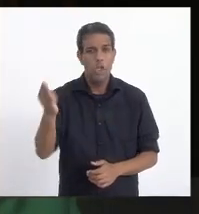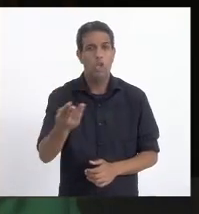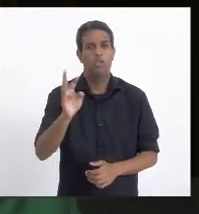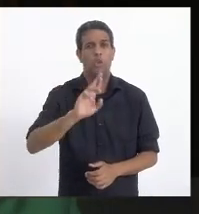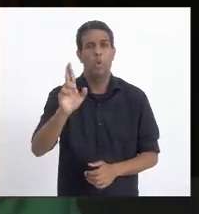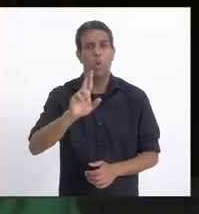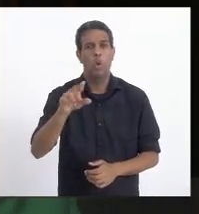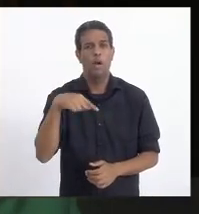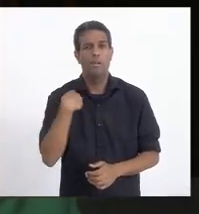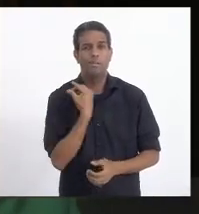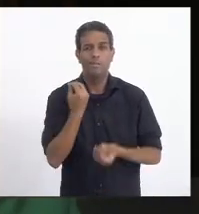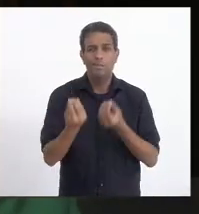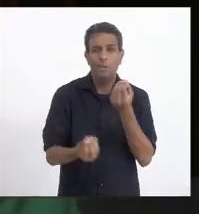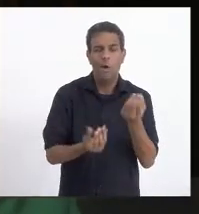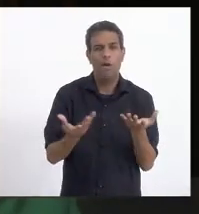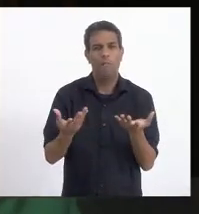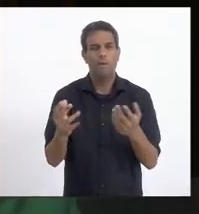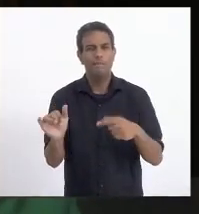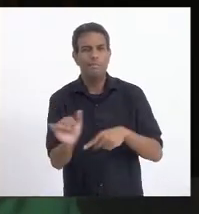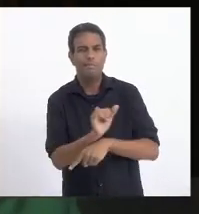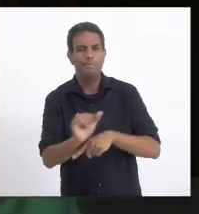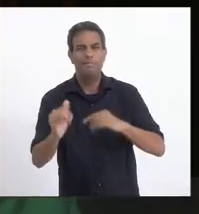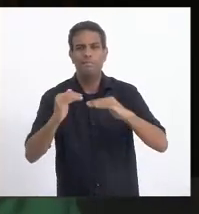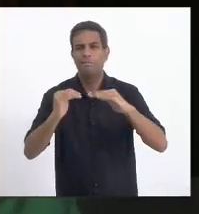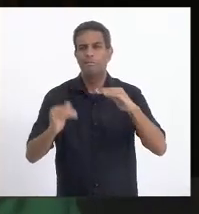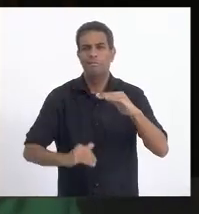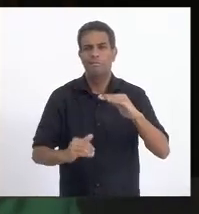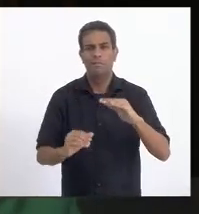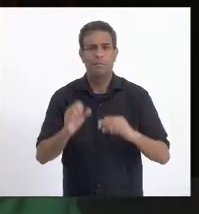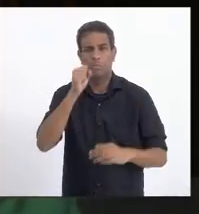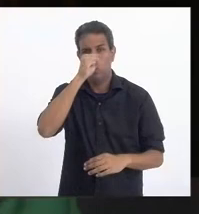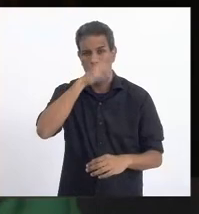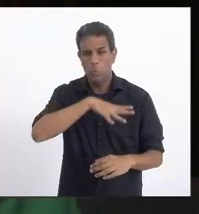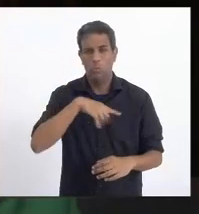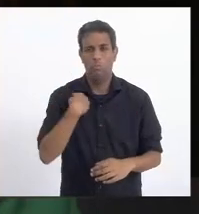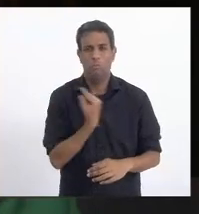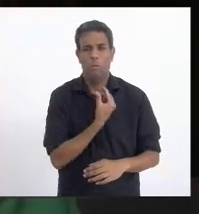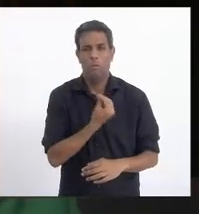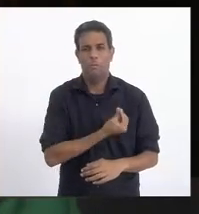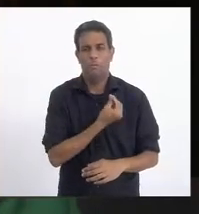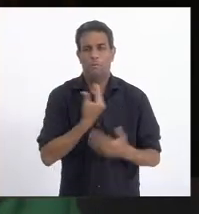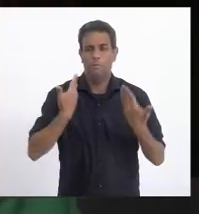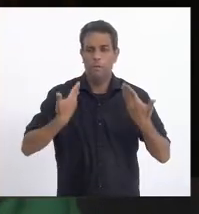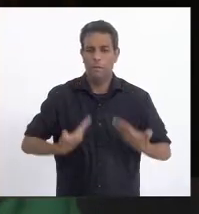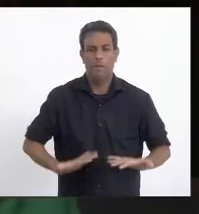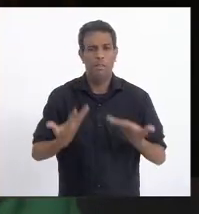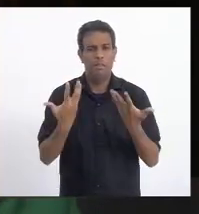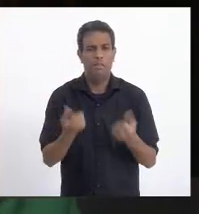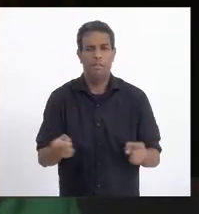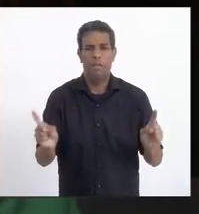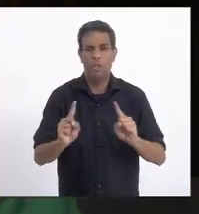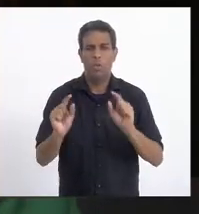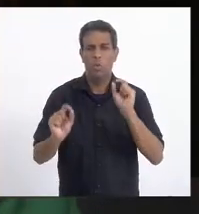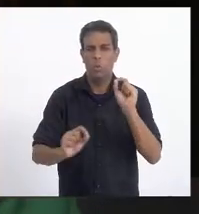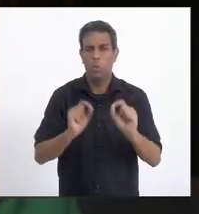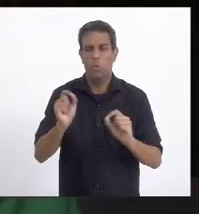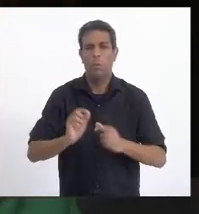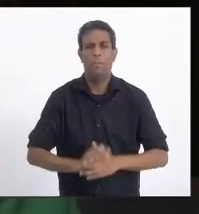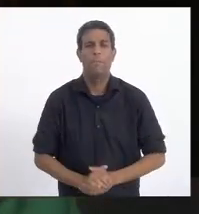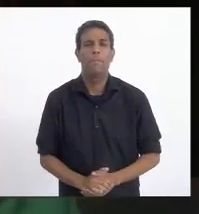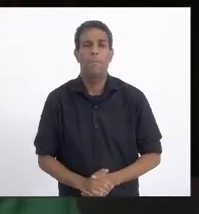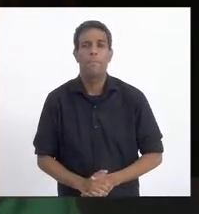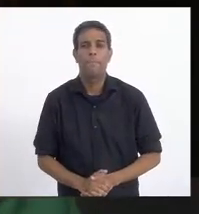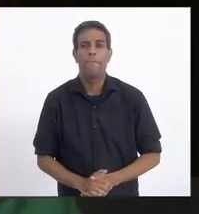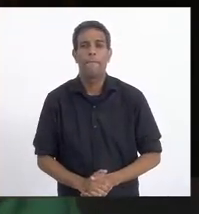e temos que nos submeter a isso quem sabe surdo eu não aceito isso